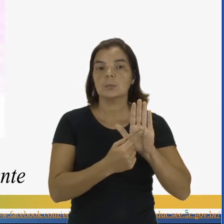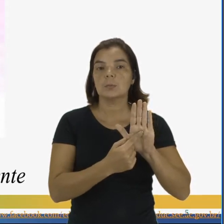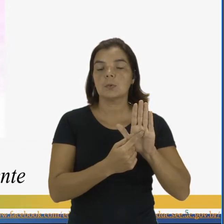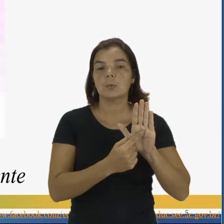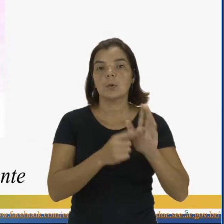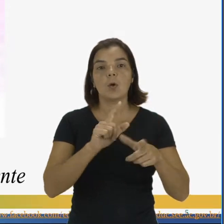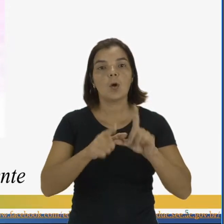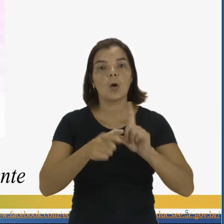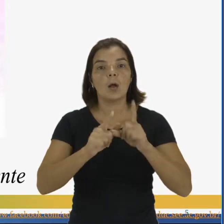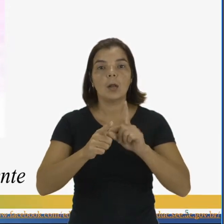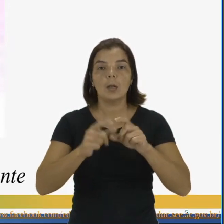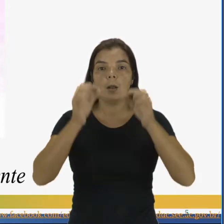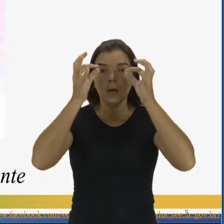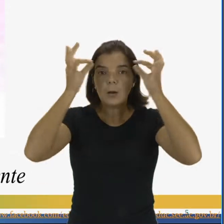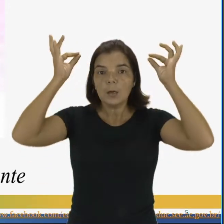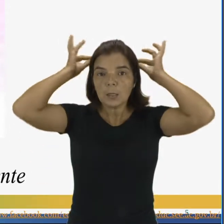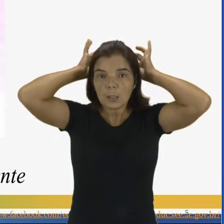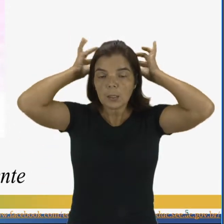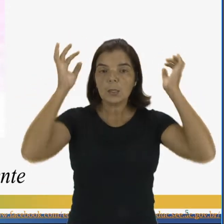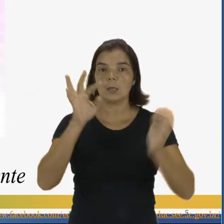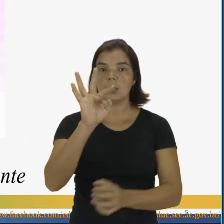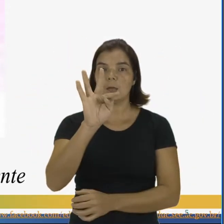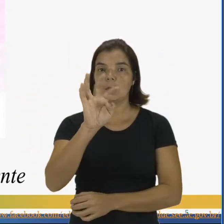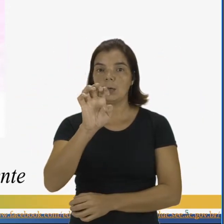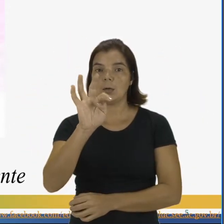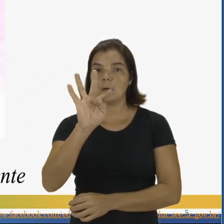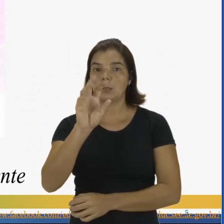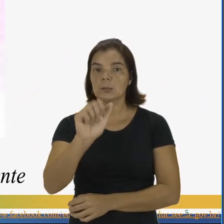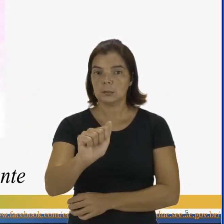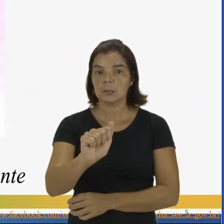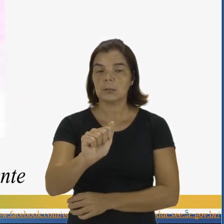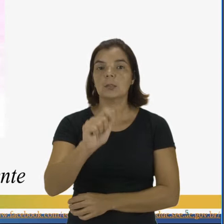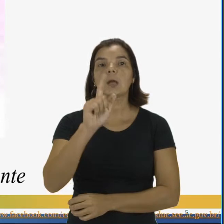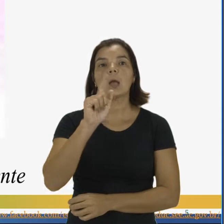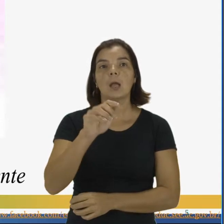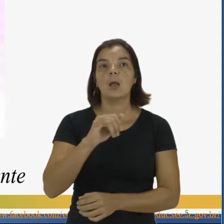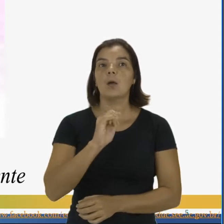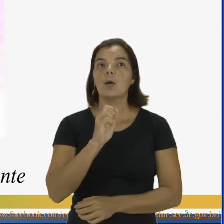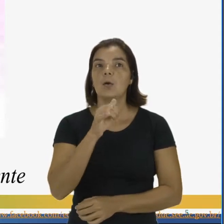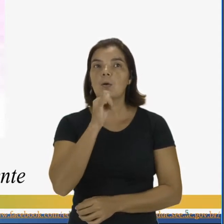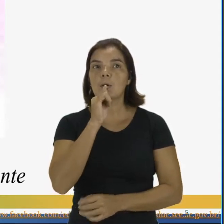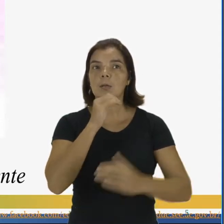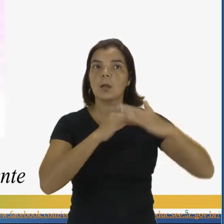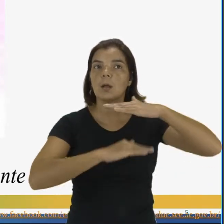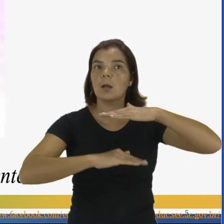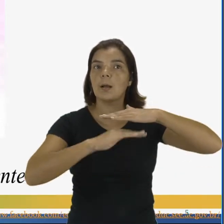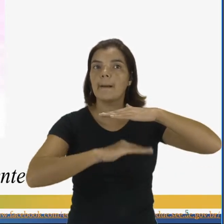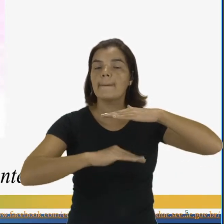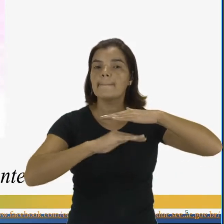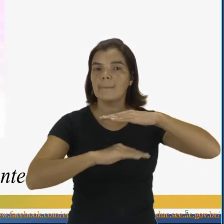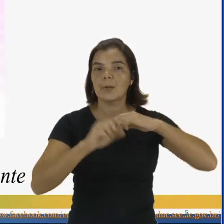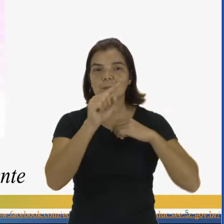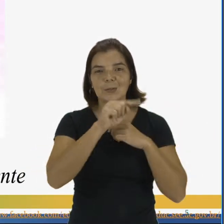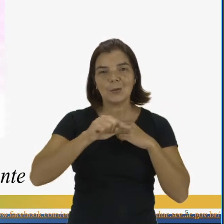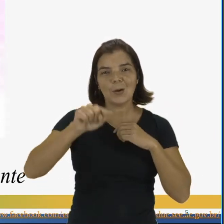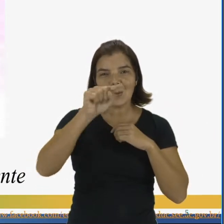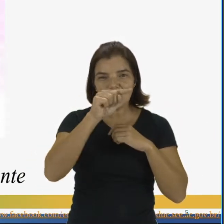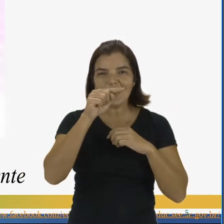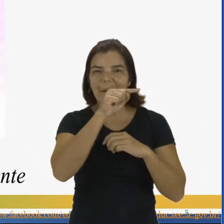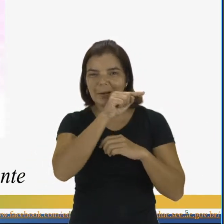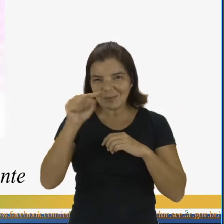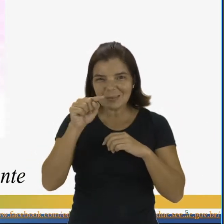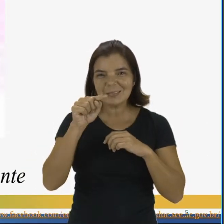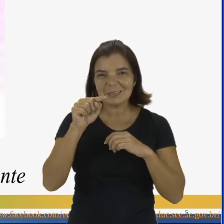uma letra grega chamada θ. Né? Para quem não sabe, é aquela letra que está abaixo do recipiente, que parece um zero